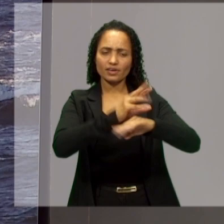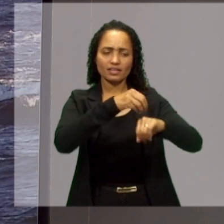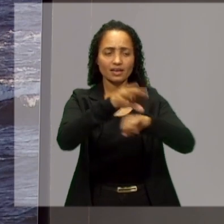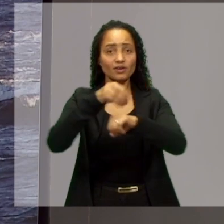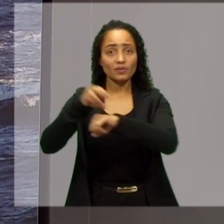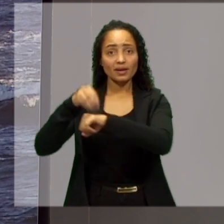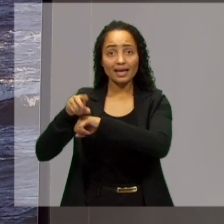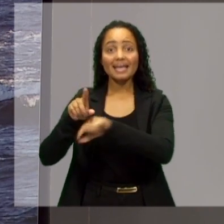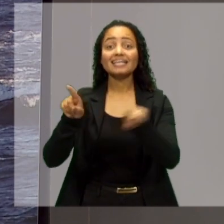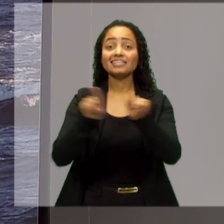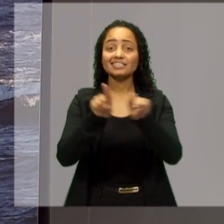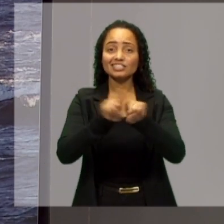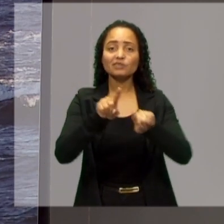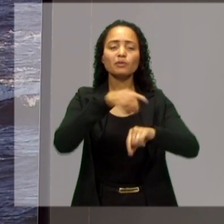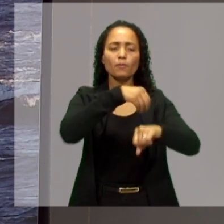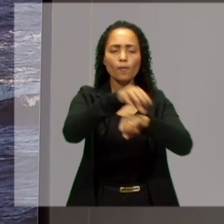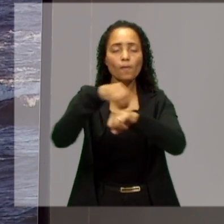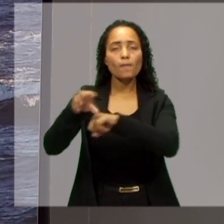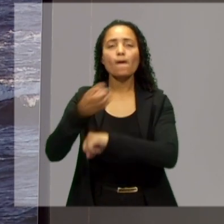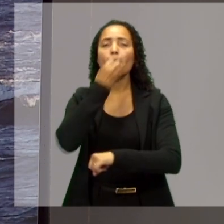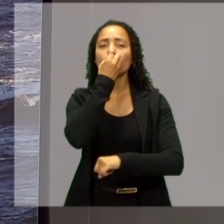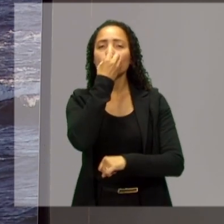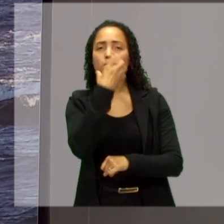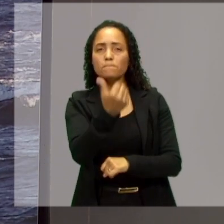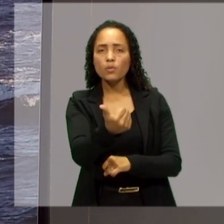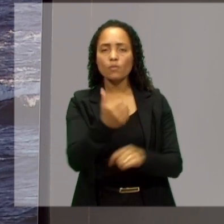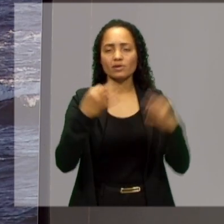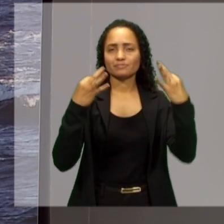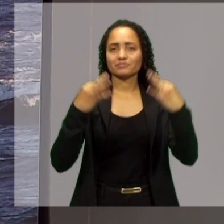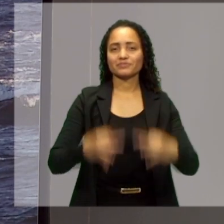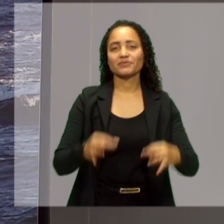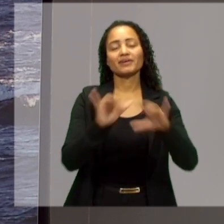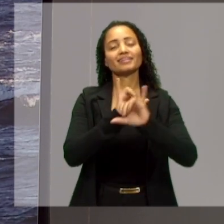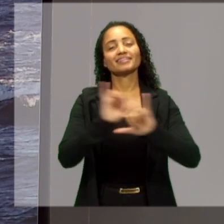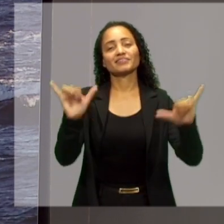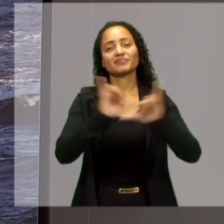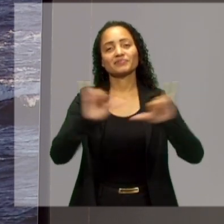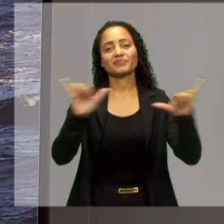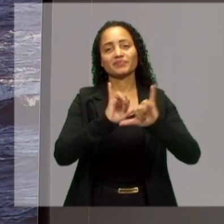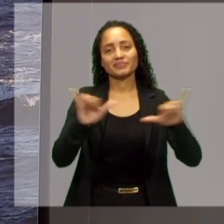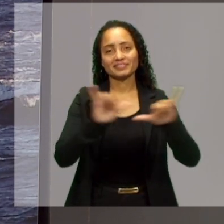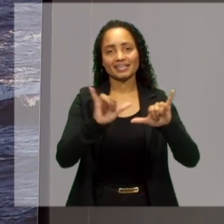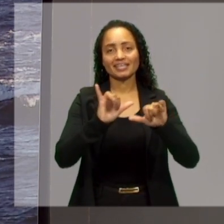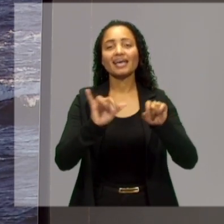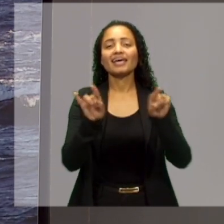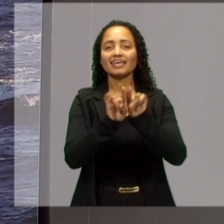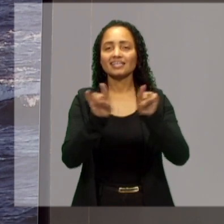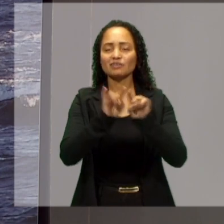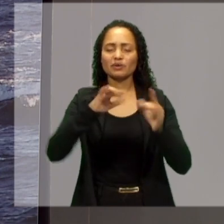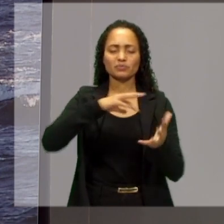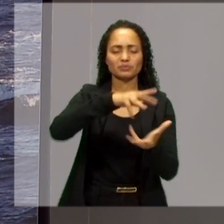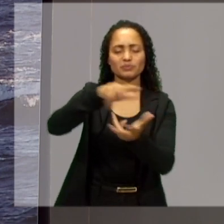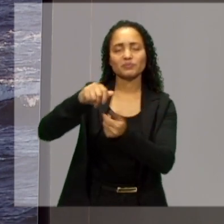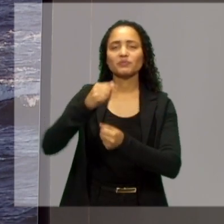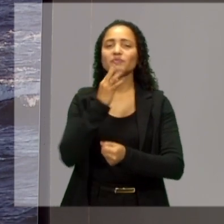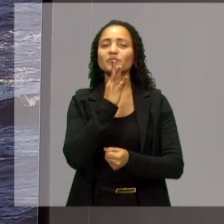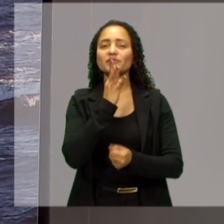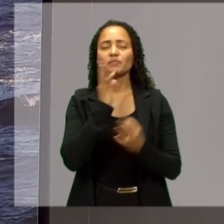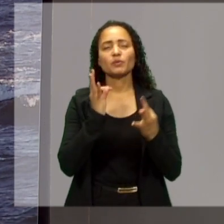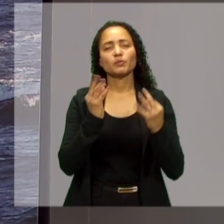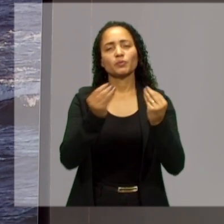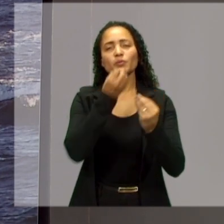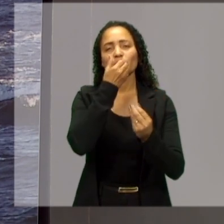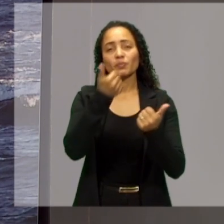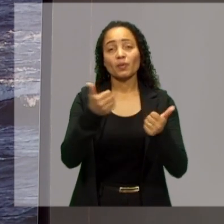compartilha também a boa e correta informação. Faz circular tudo de bom.